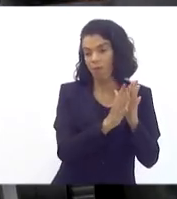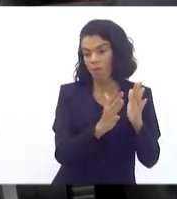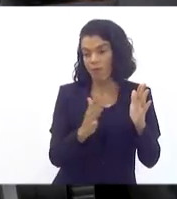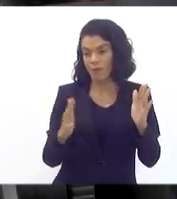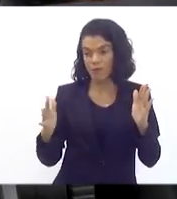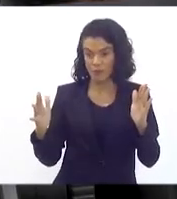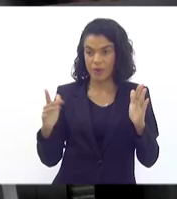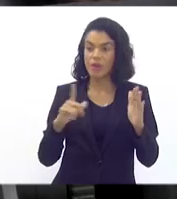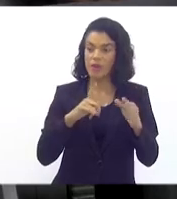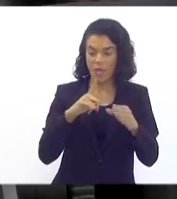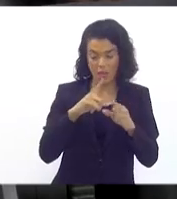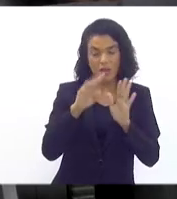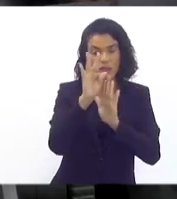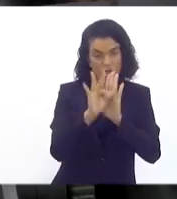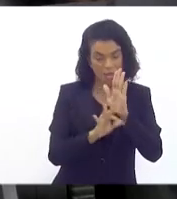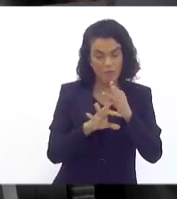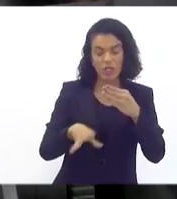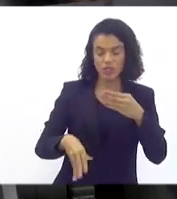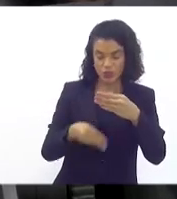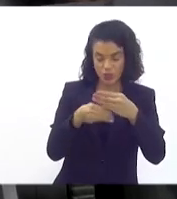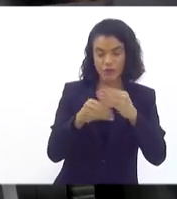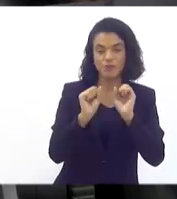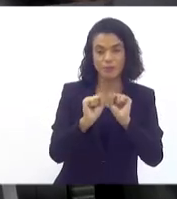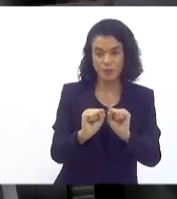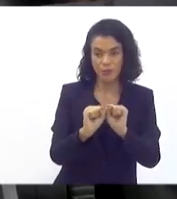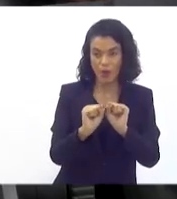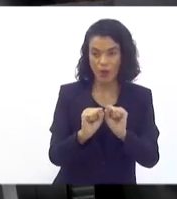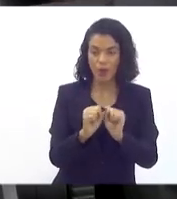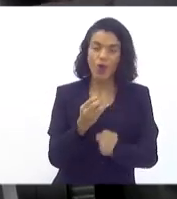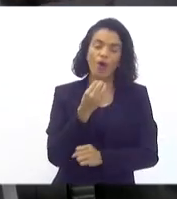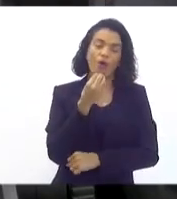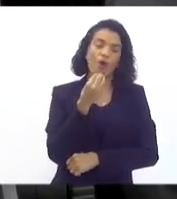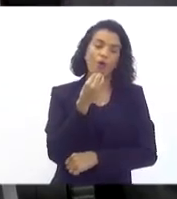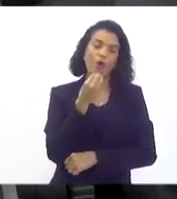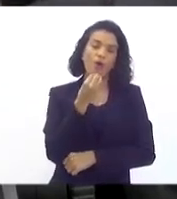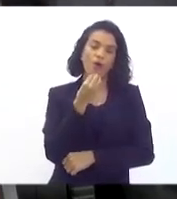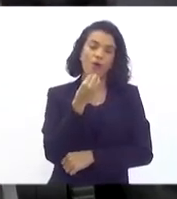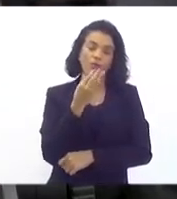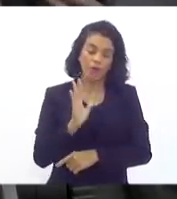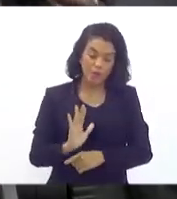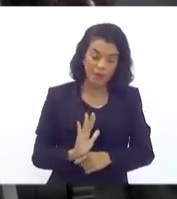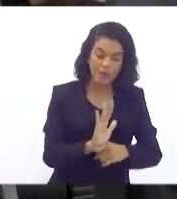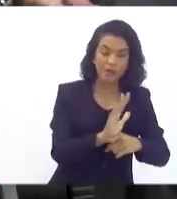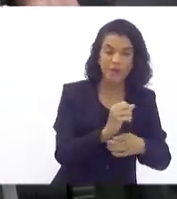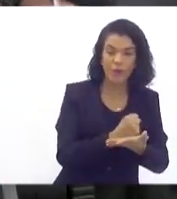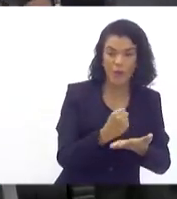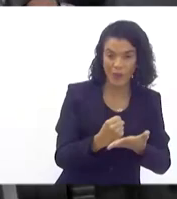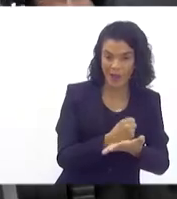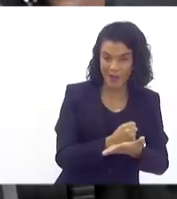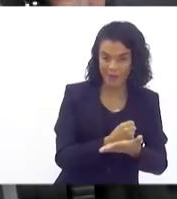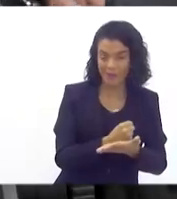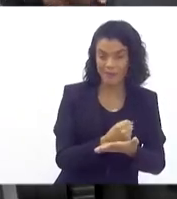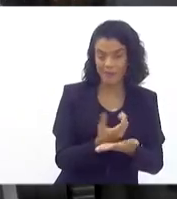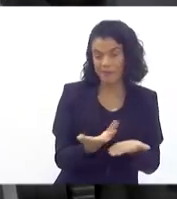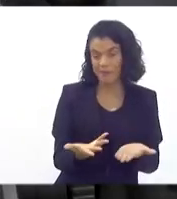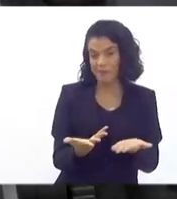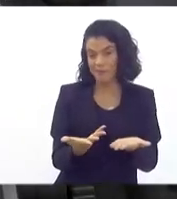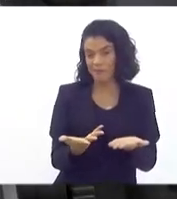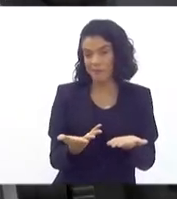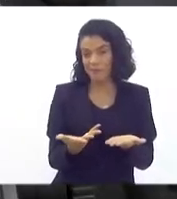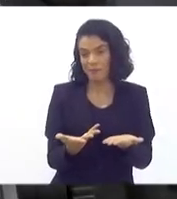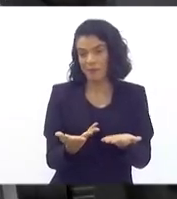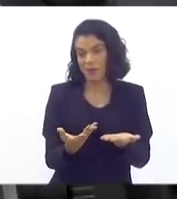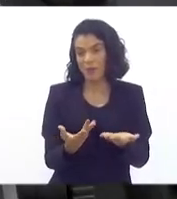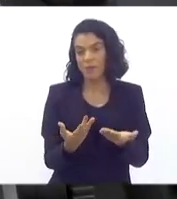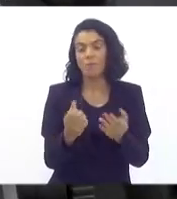termos aditivos podem ser feitos aditivos que obviamente possam beneficiar o contrato possam ser